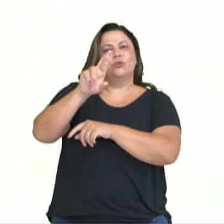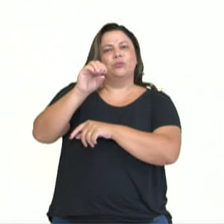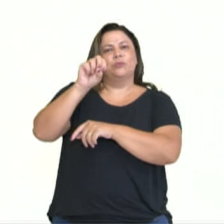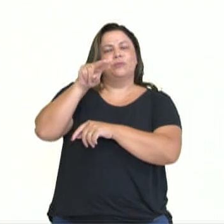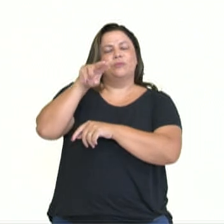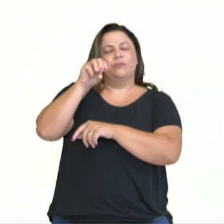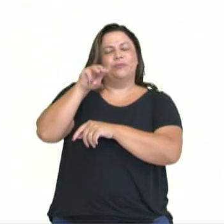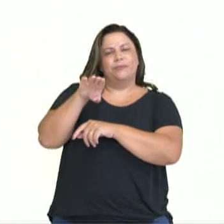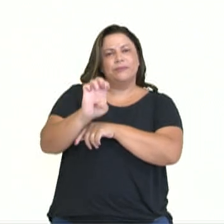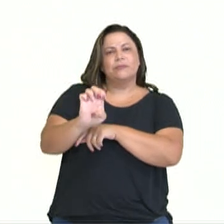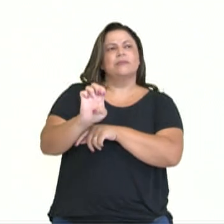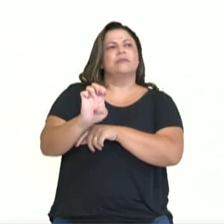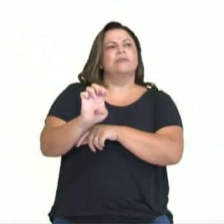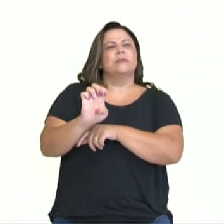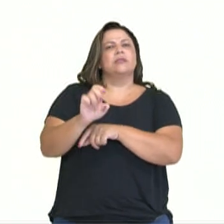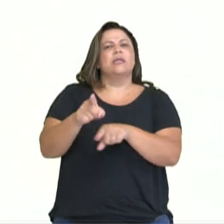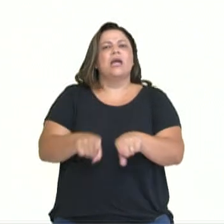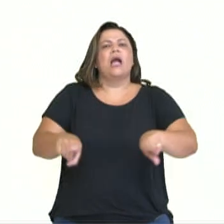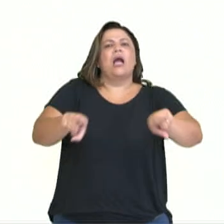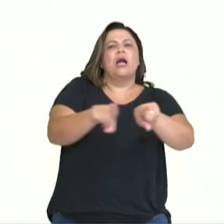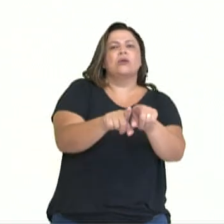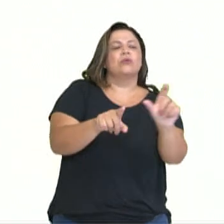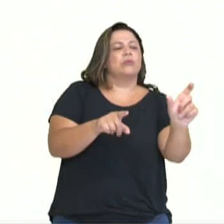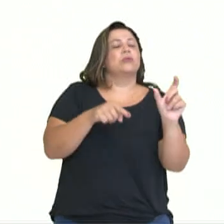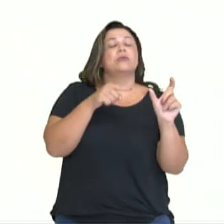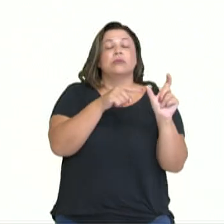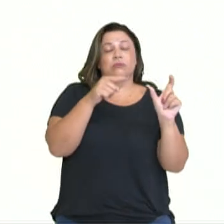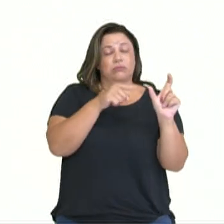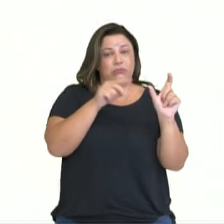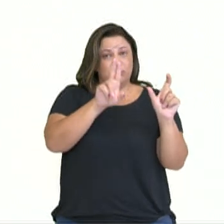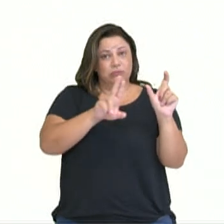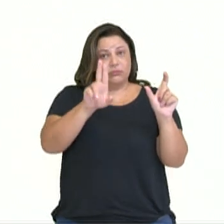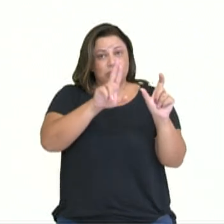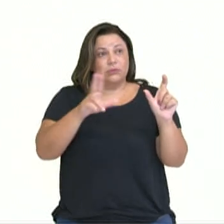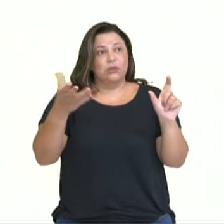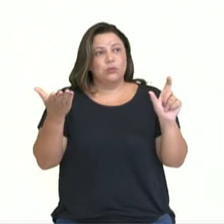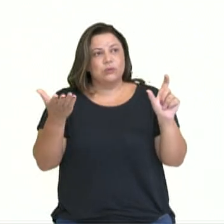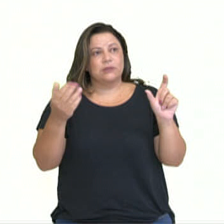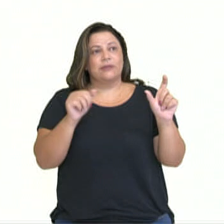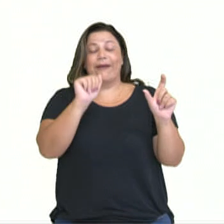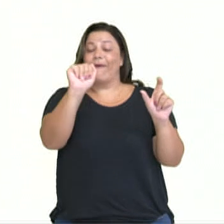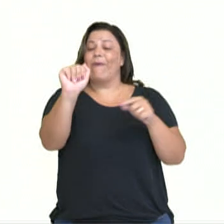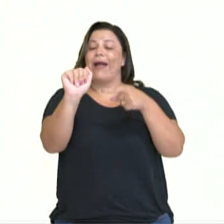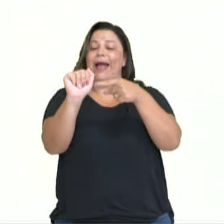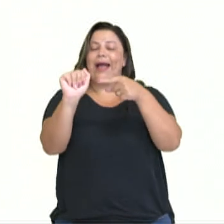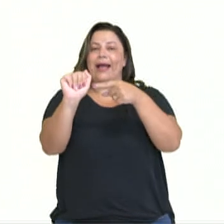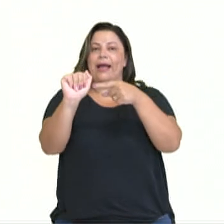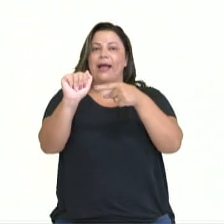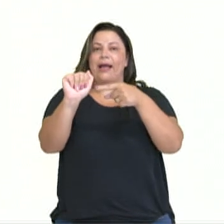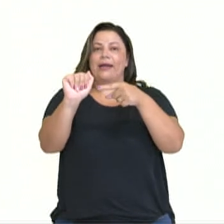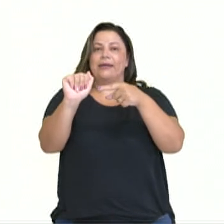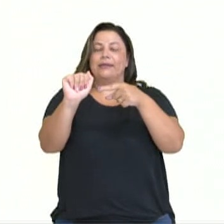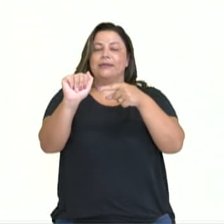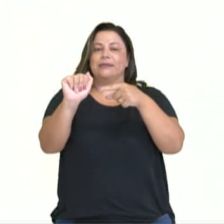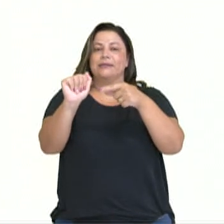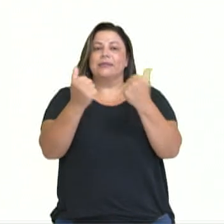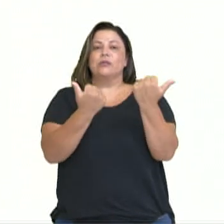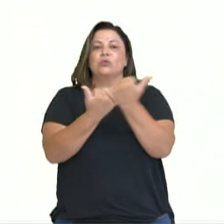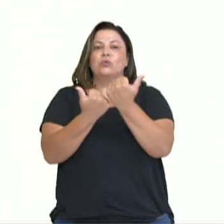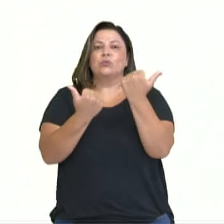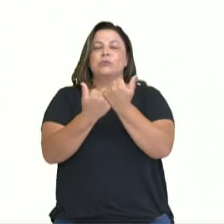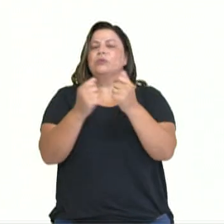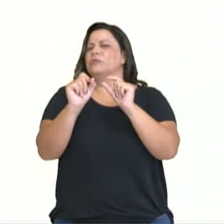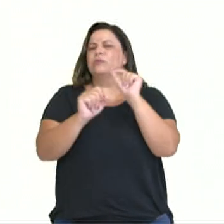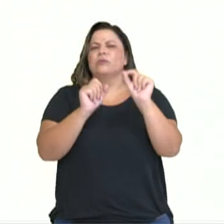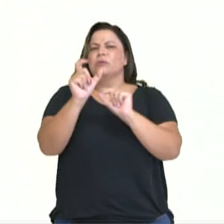poema, retoma qual palavra utilizada anteriormente. Quer dizer, esse a substitui qual palavra aqui? Tá? Lembrando